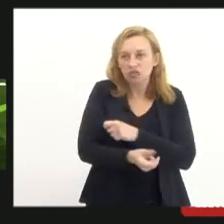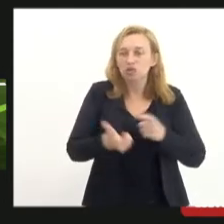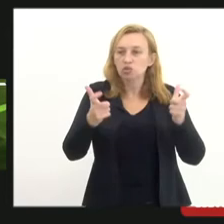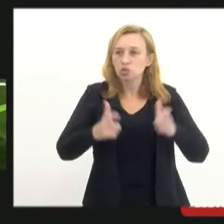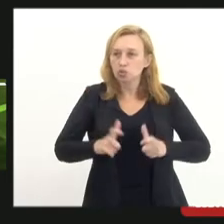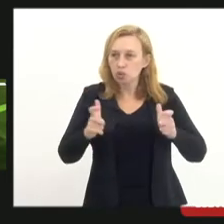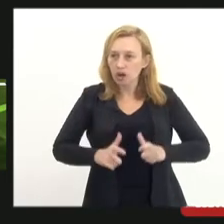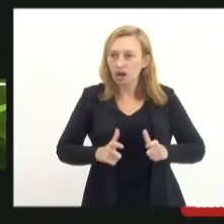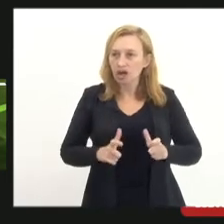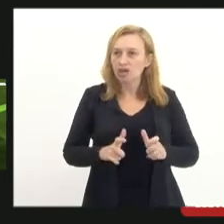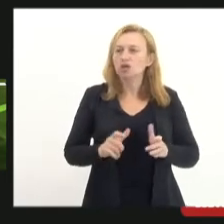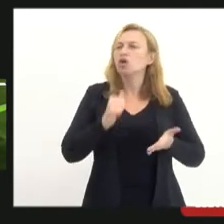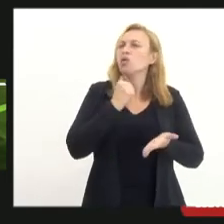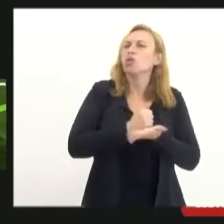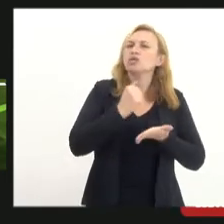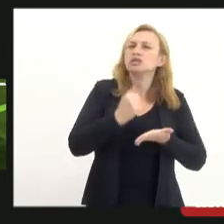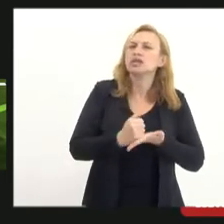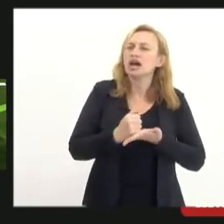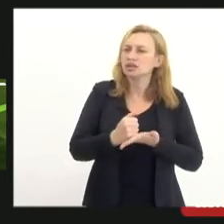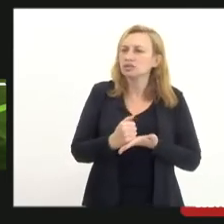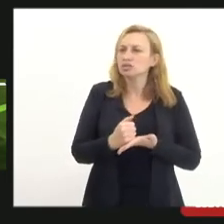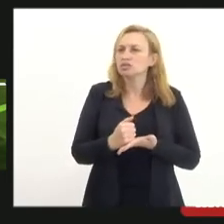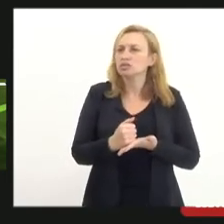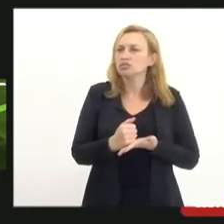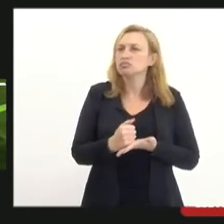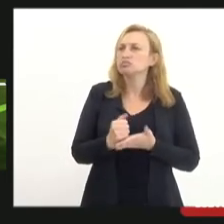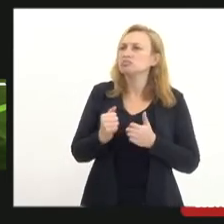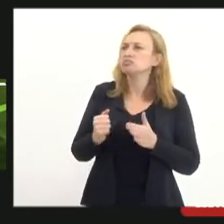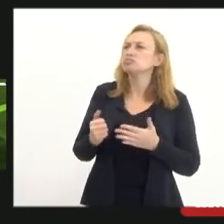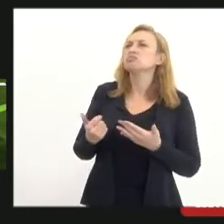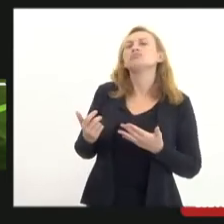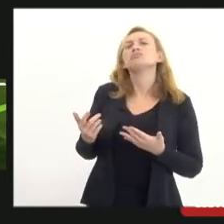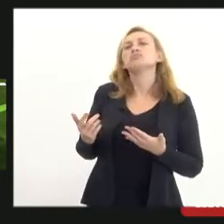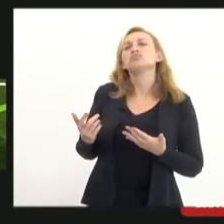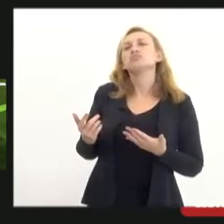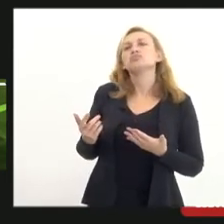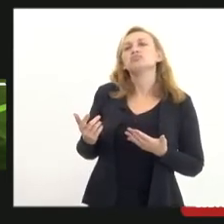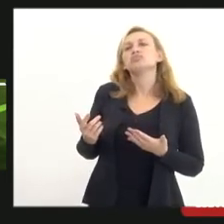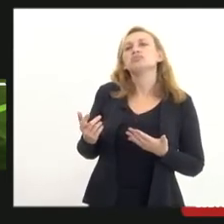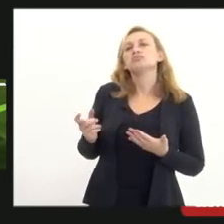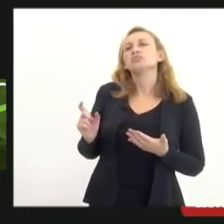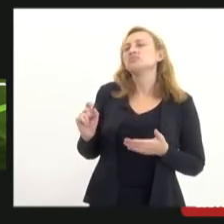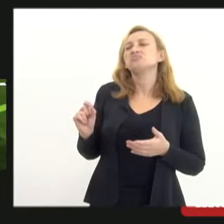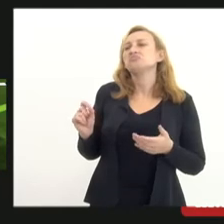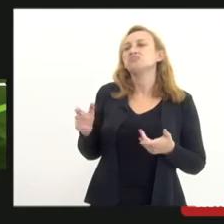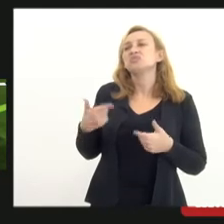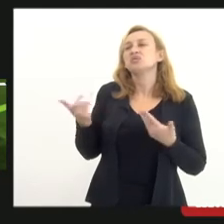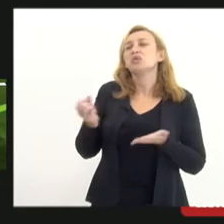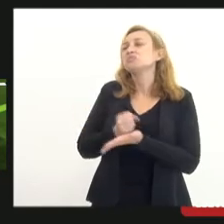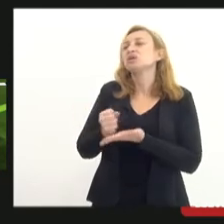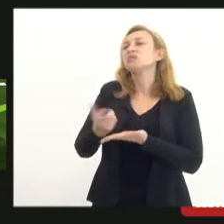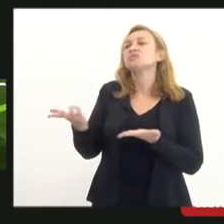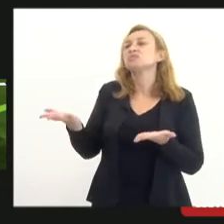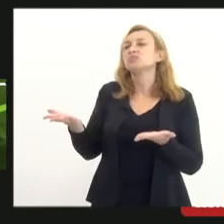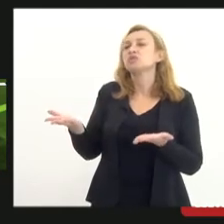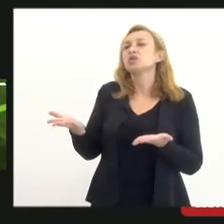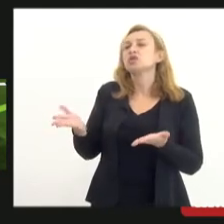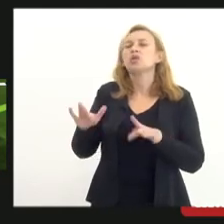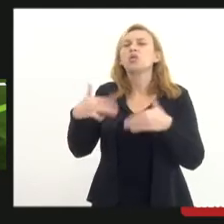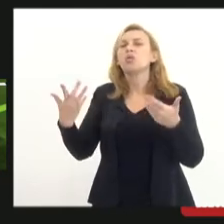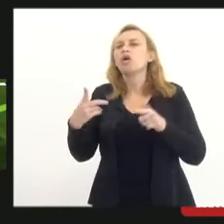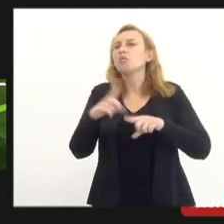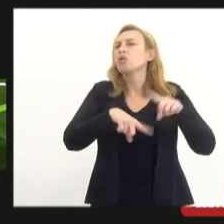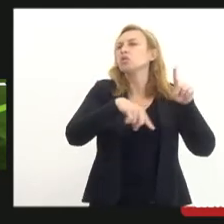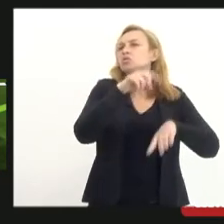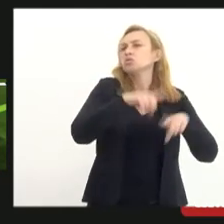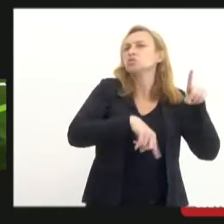local. Que contratos seriam esses? Né? Que serviços, que produtos